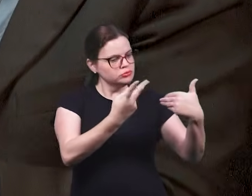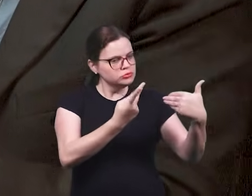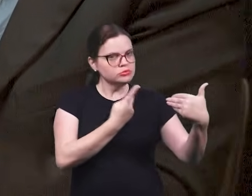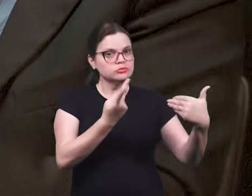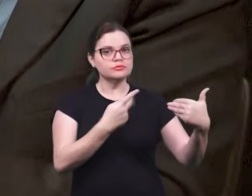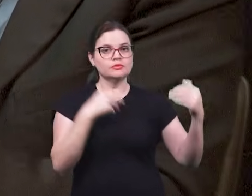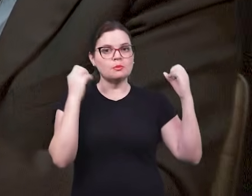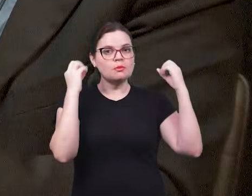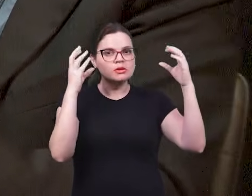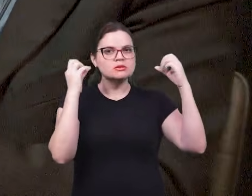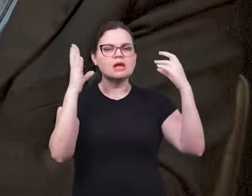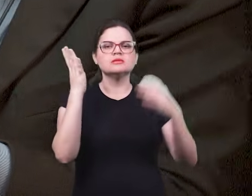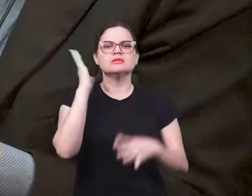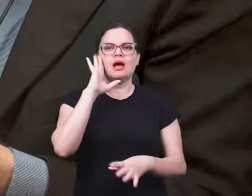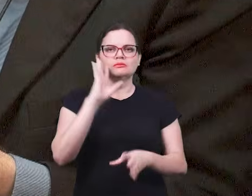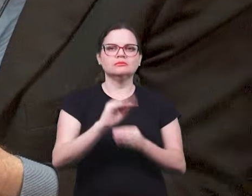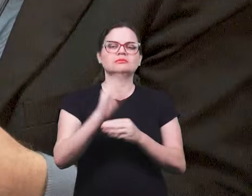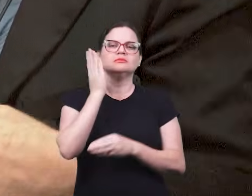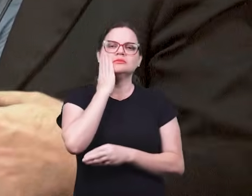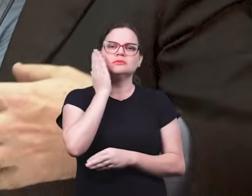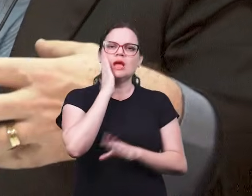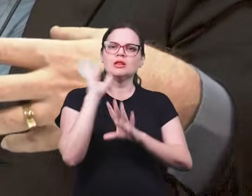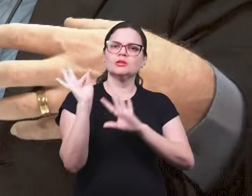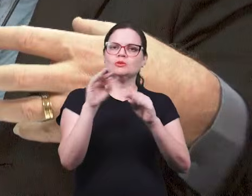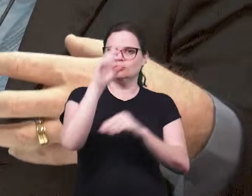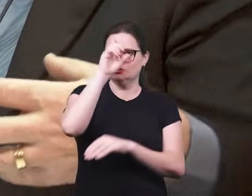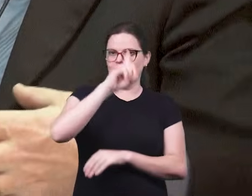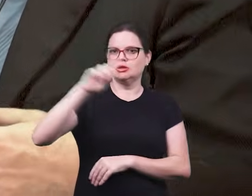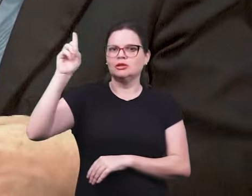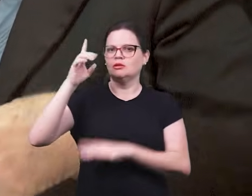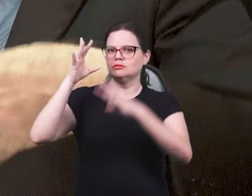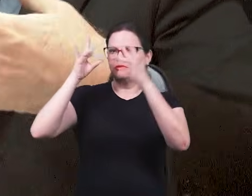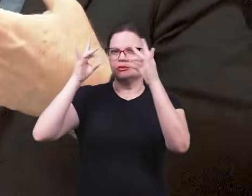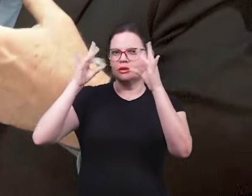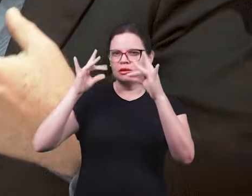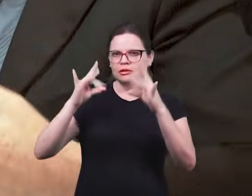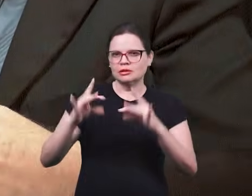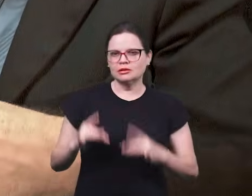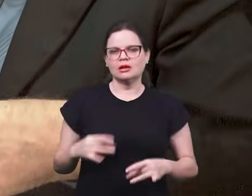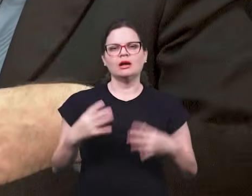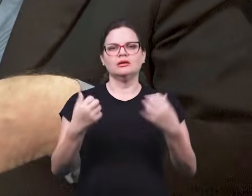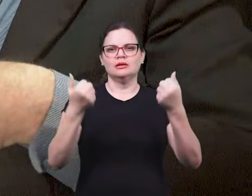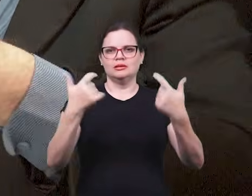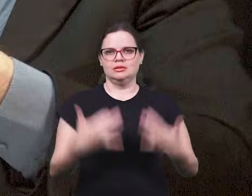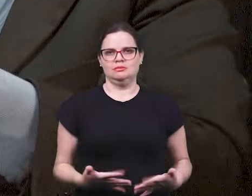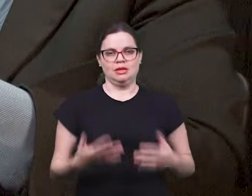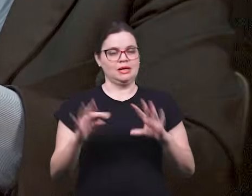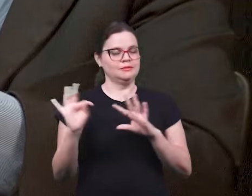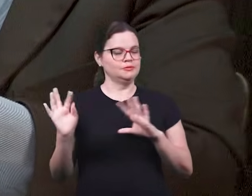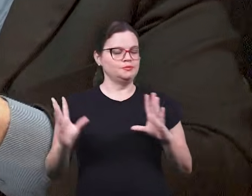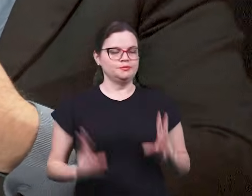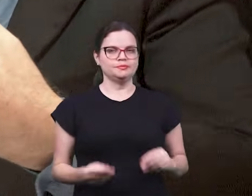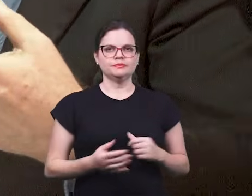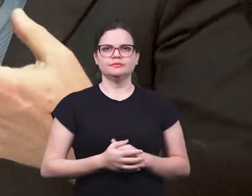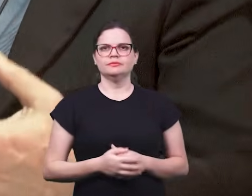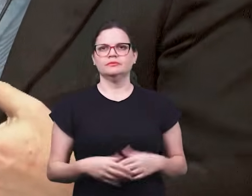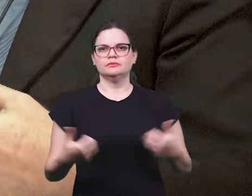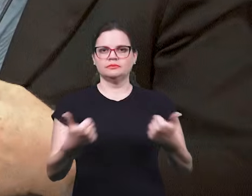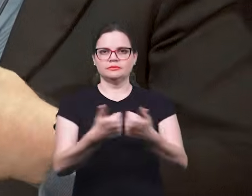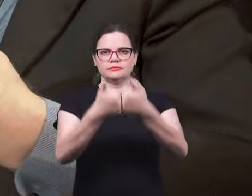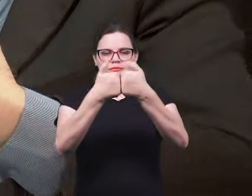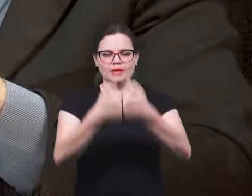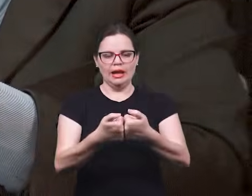conhecimento daquilo que Deus queria fazer, e aí cada detalhe, né? A arca, no Santo